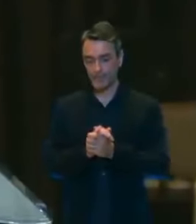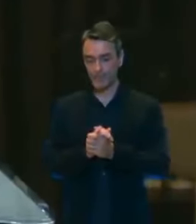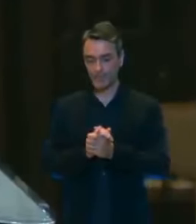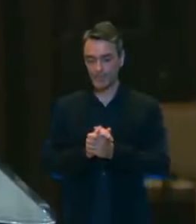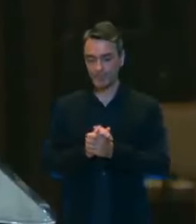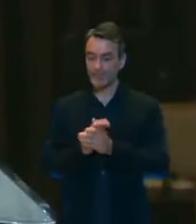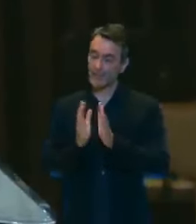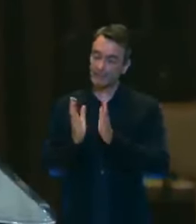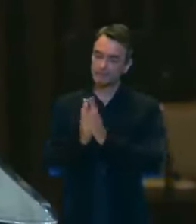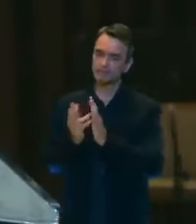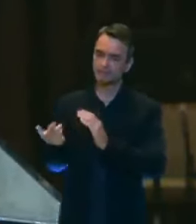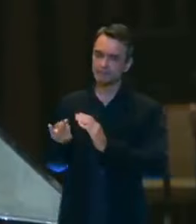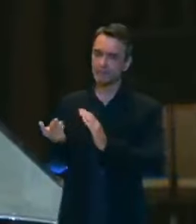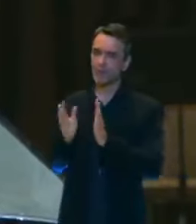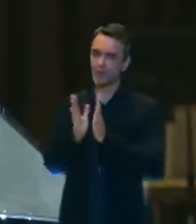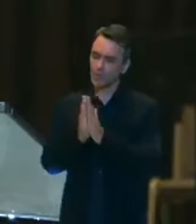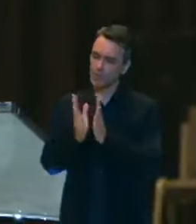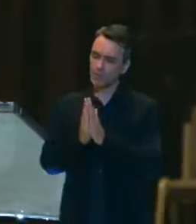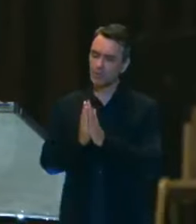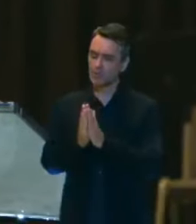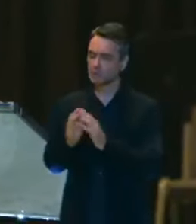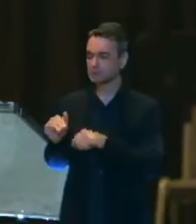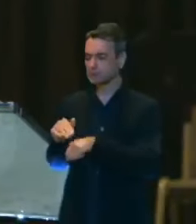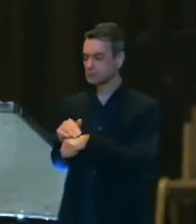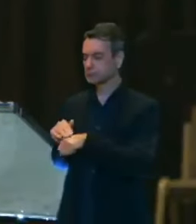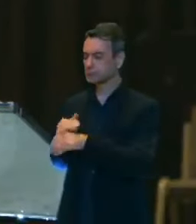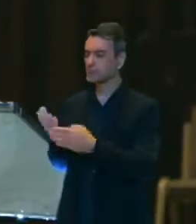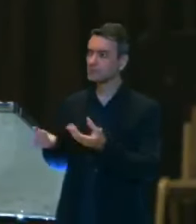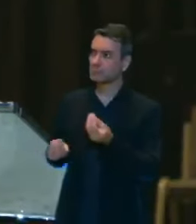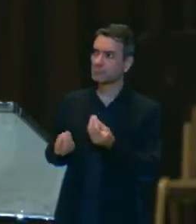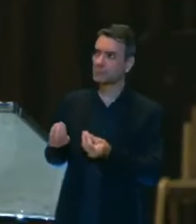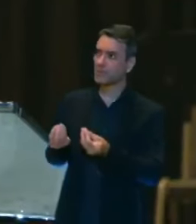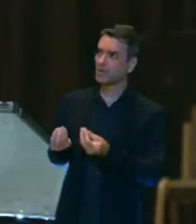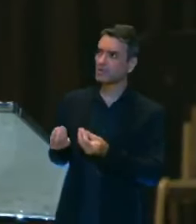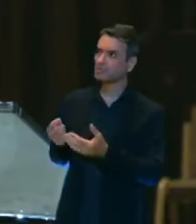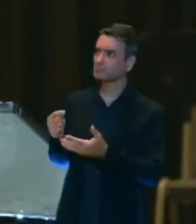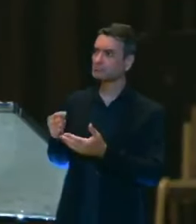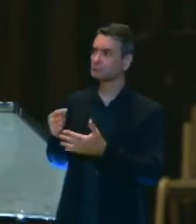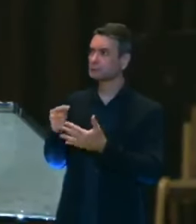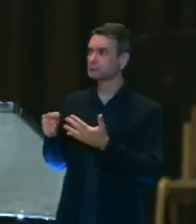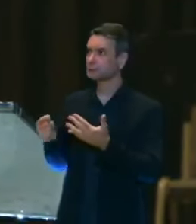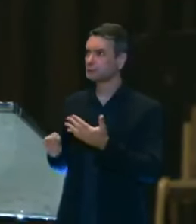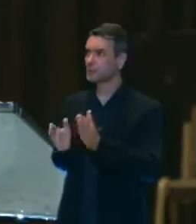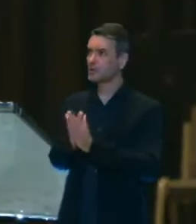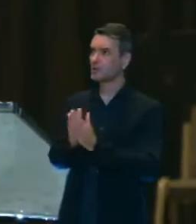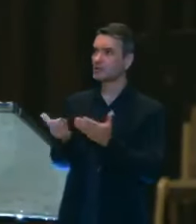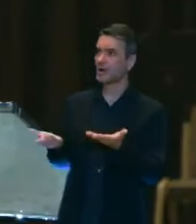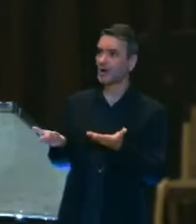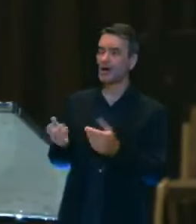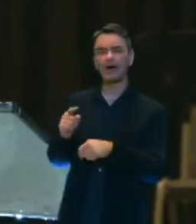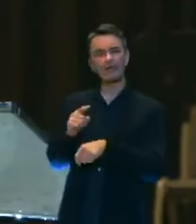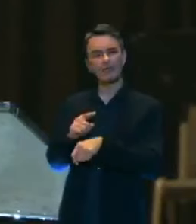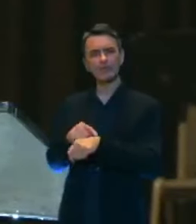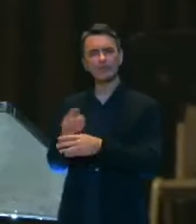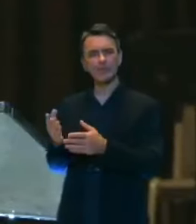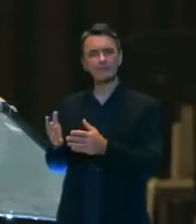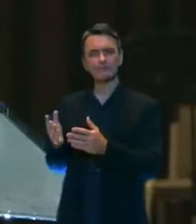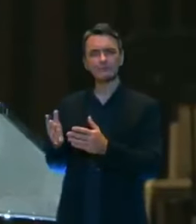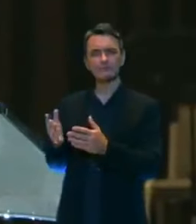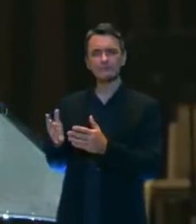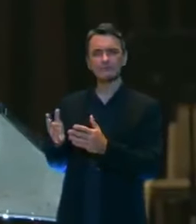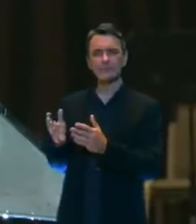A gente orou e aí a Silvia, a gente estava falando o que, que a gente orar. E ela falou assim, ah, seria bom a gente ter um tempo de pausa.